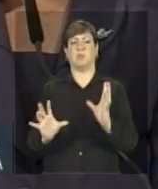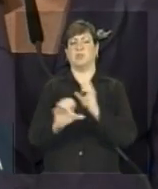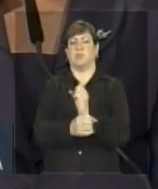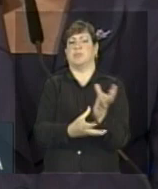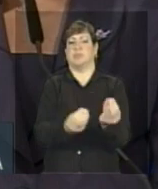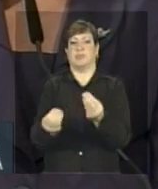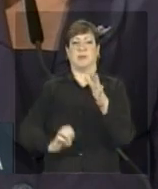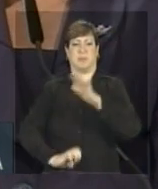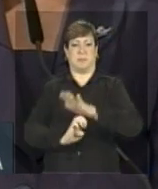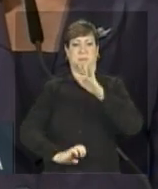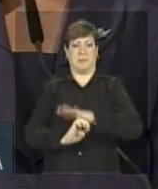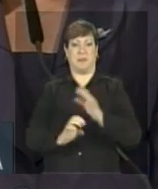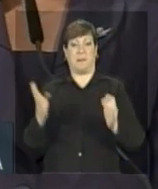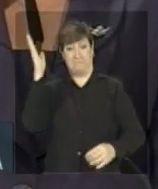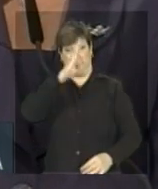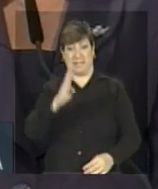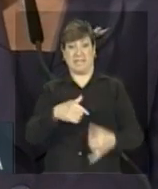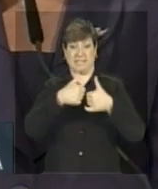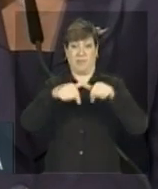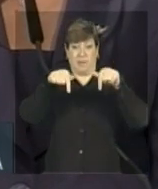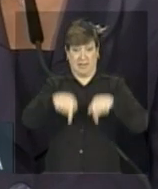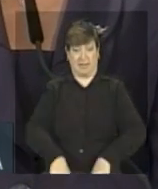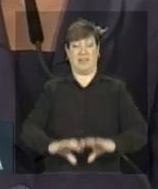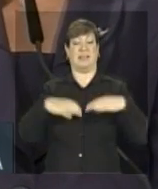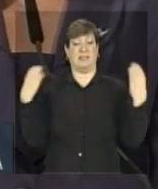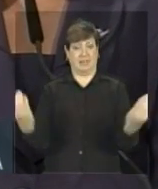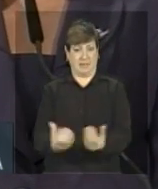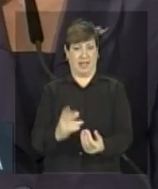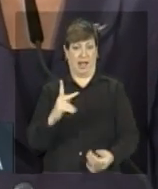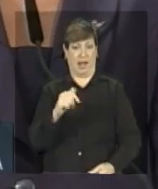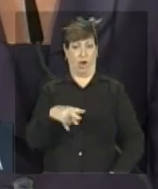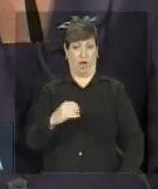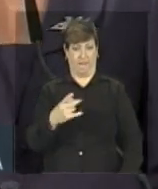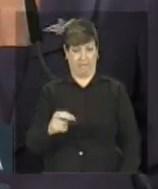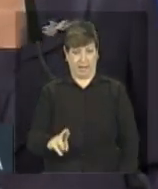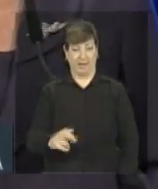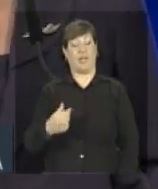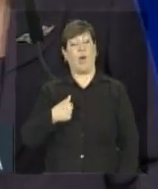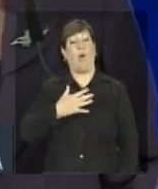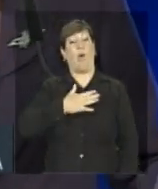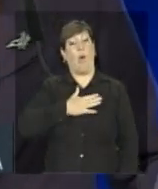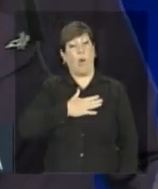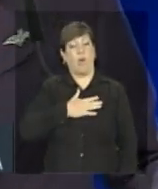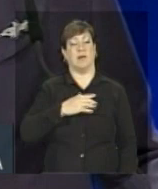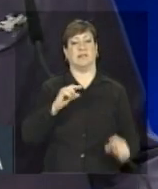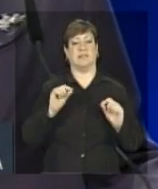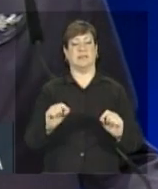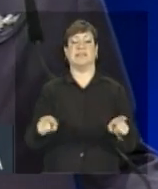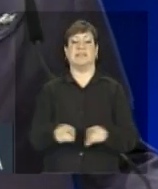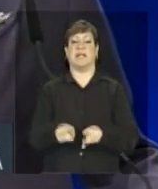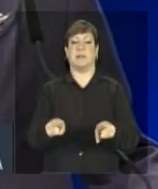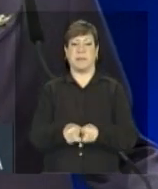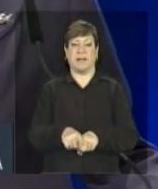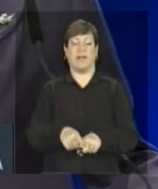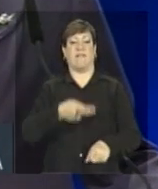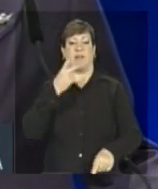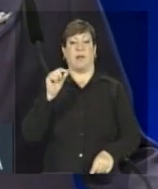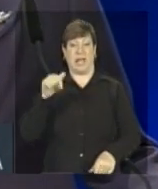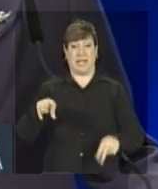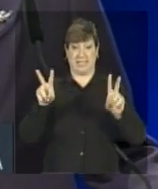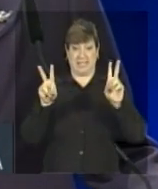numerosas empresas brasileiras presentes em Hanover. Gostaria de acrescentar que o